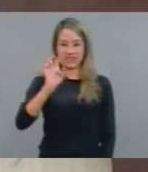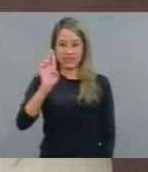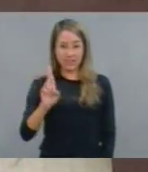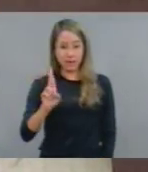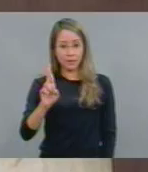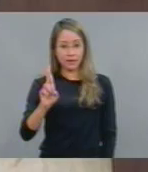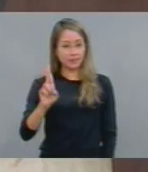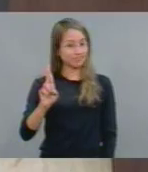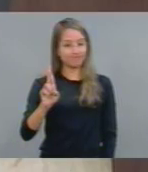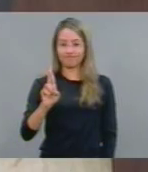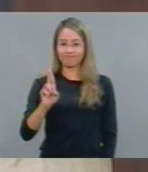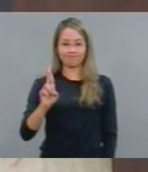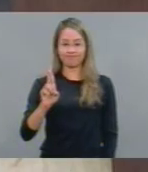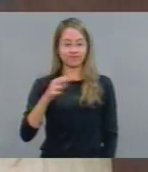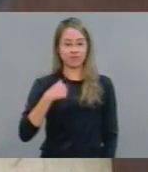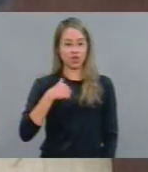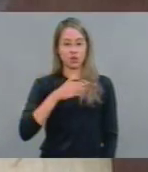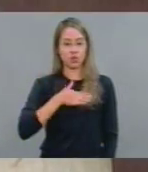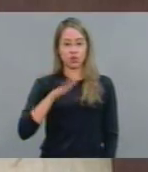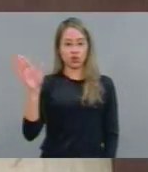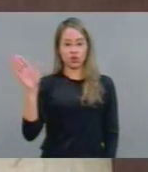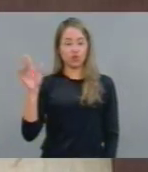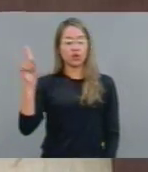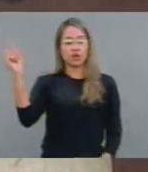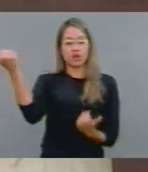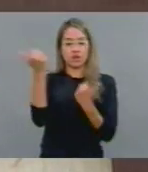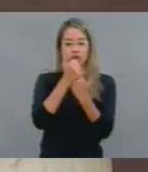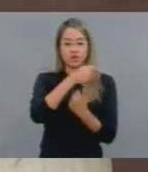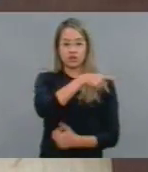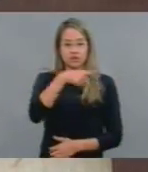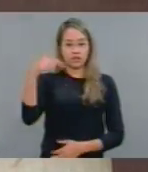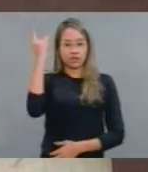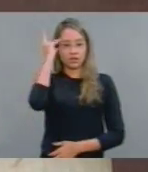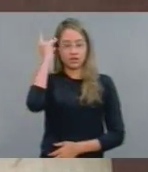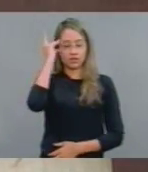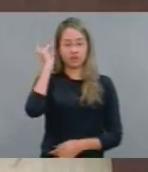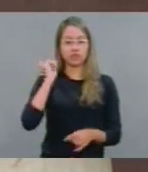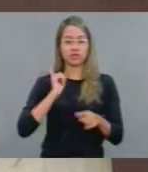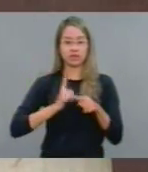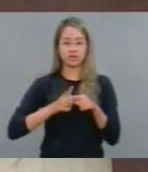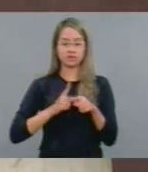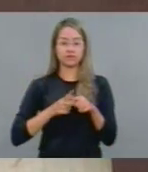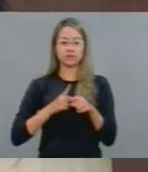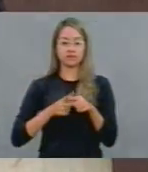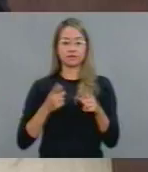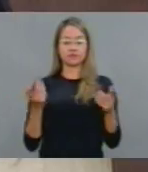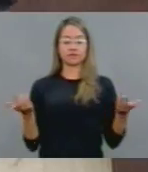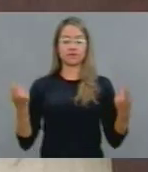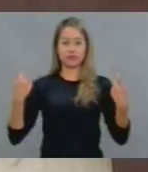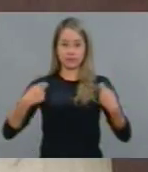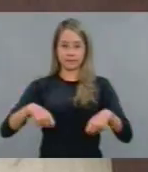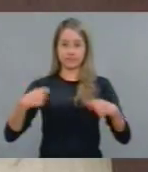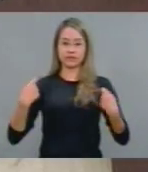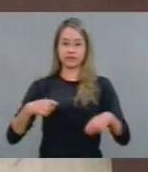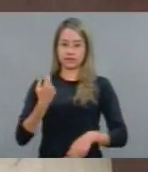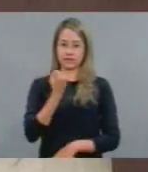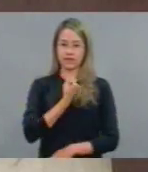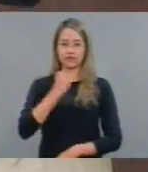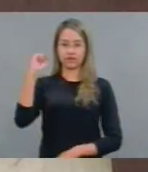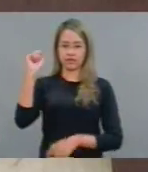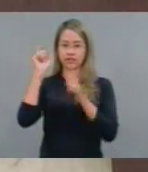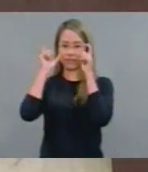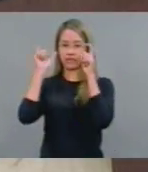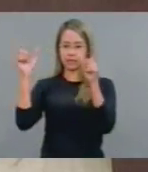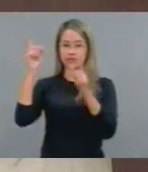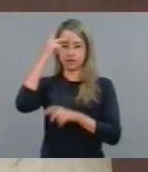fazer oposição pela esquerda a ele, exatamente para resguardar, defender os